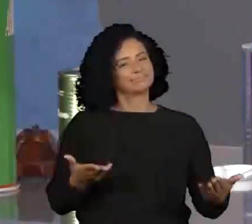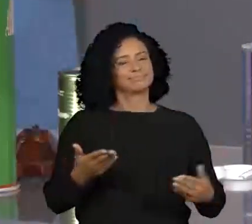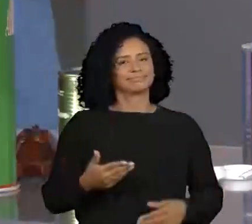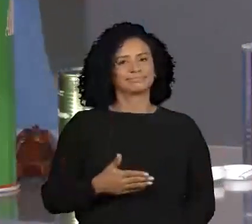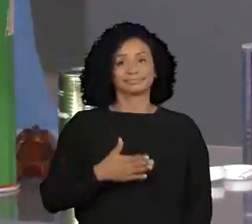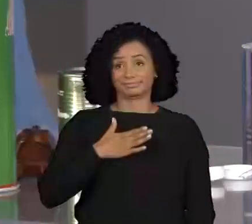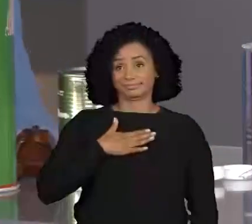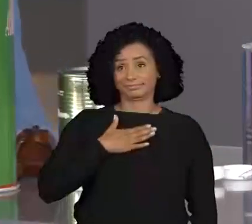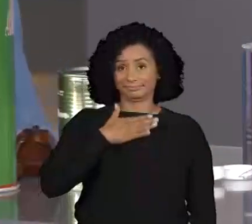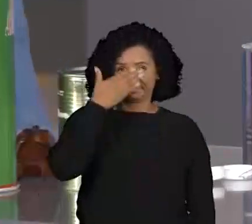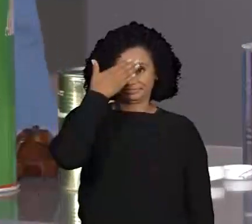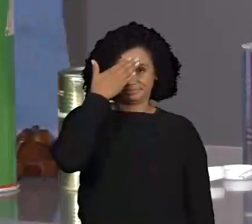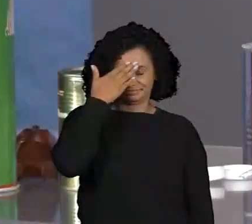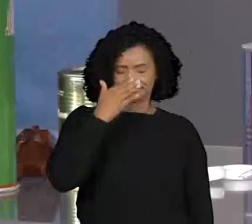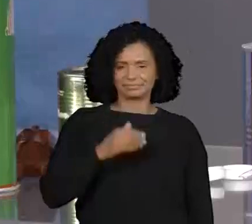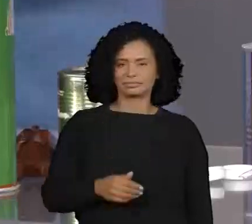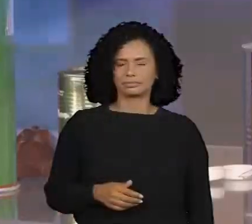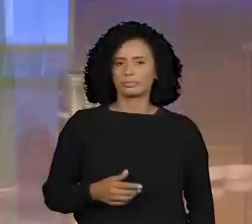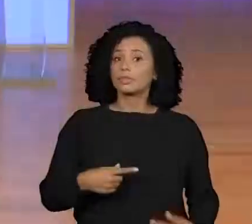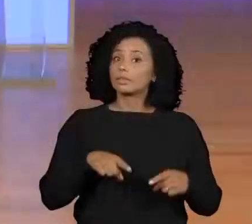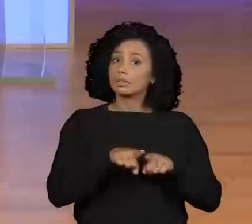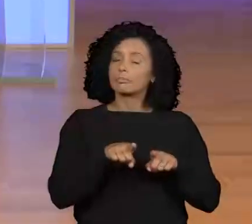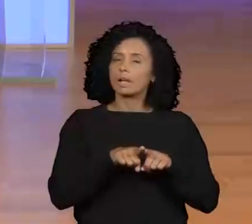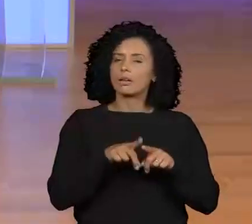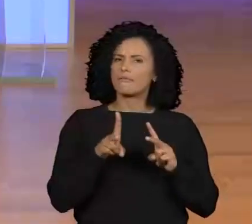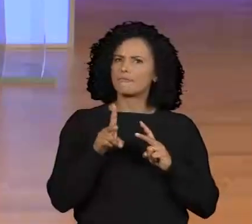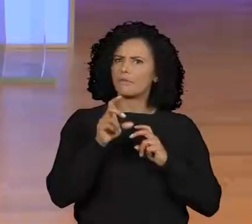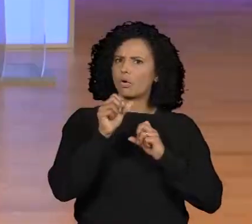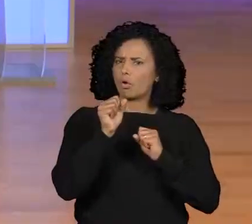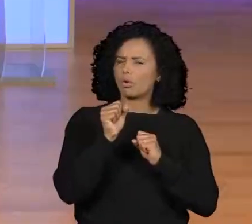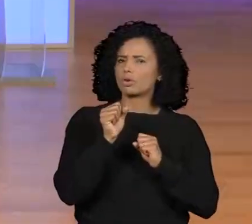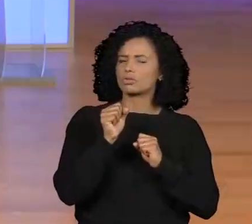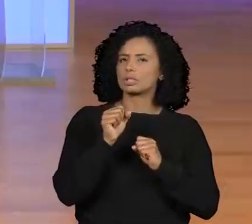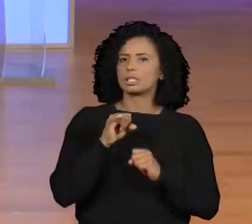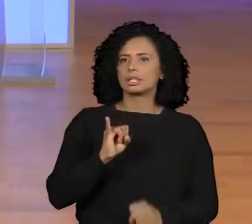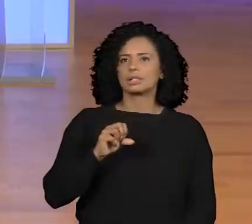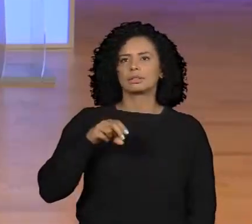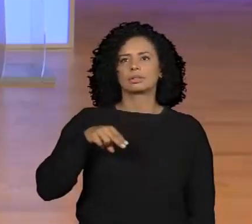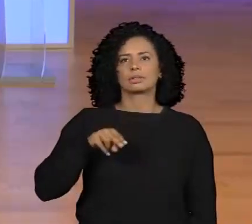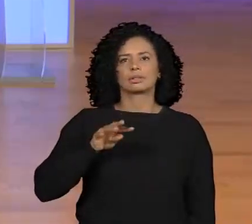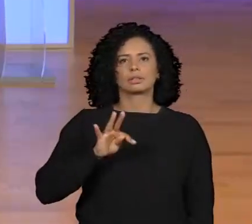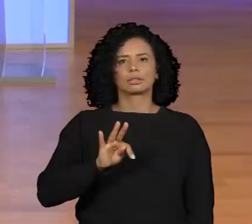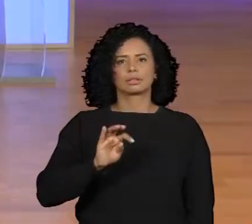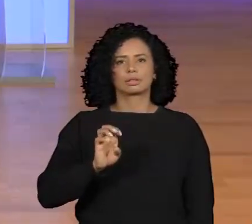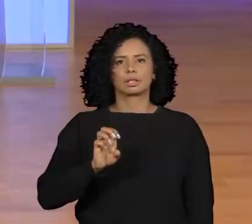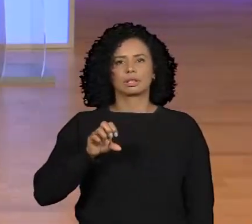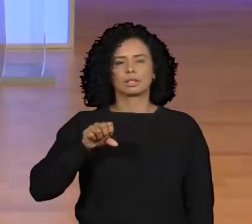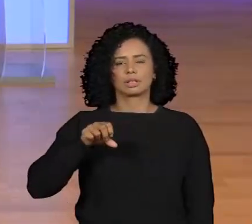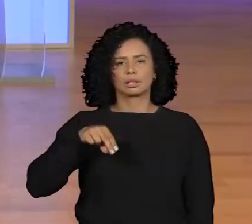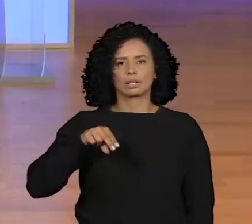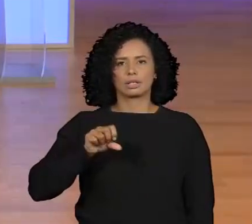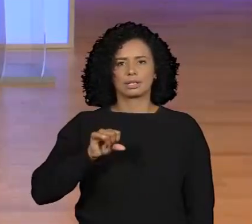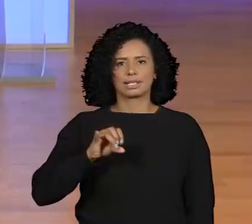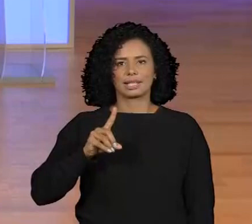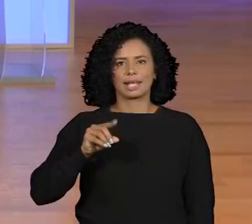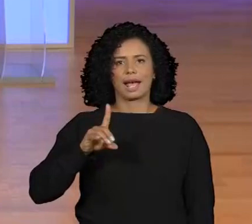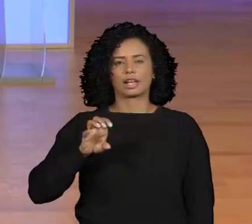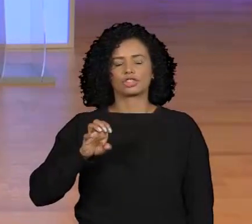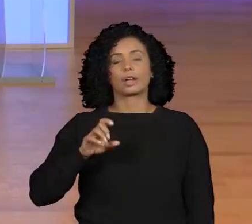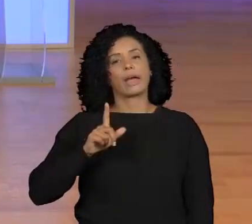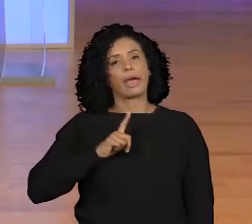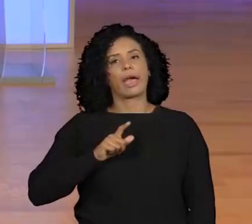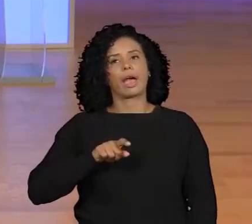agudo a intensidade que o outro elemento a intensidade já é o volume então